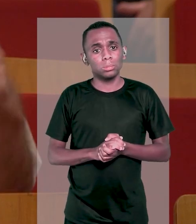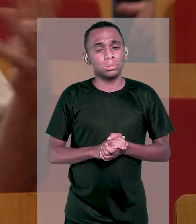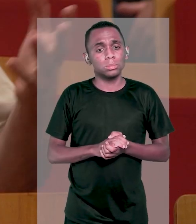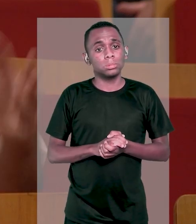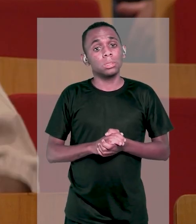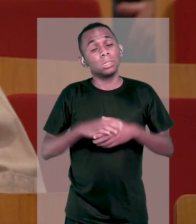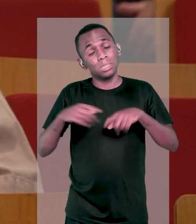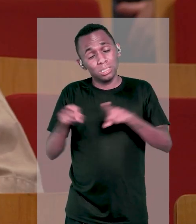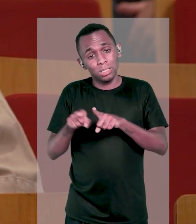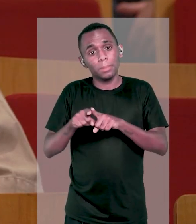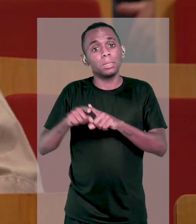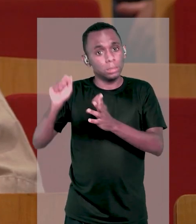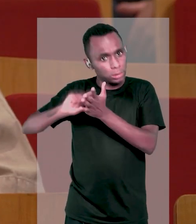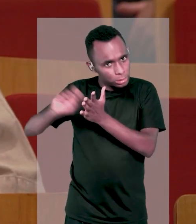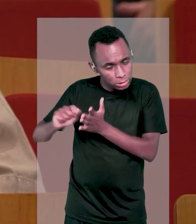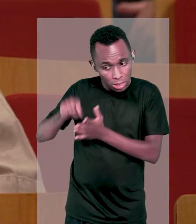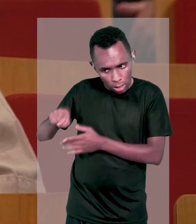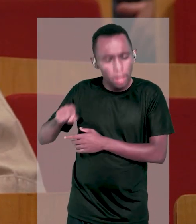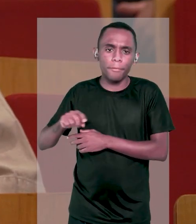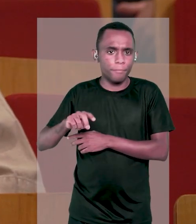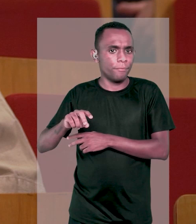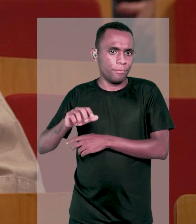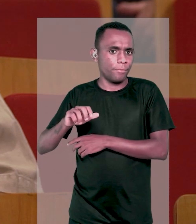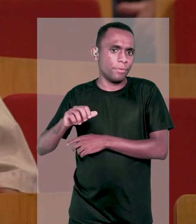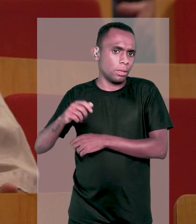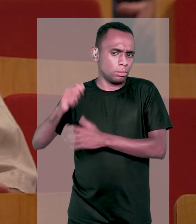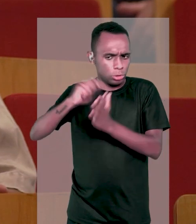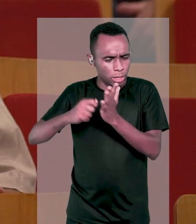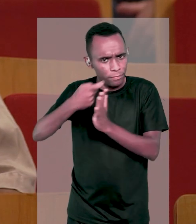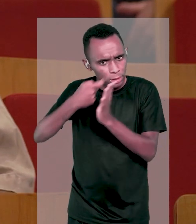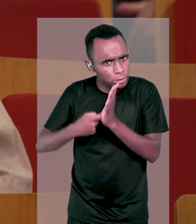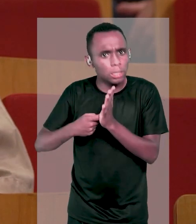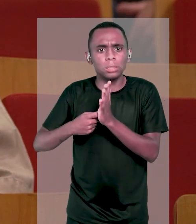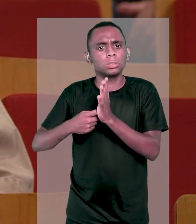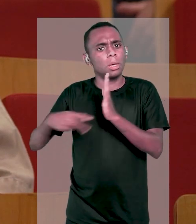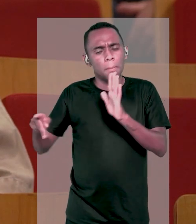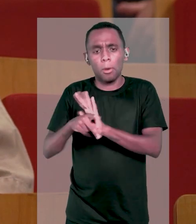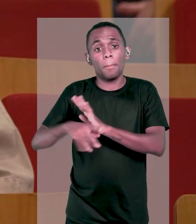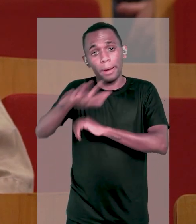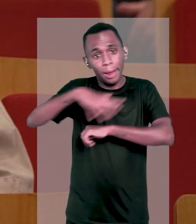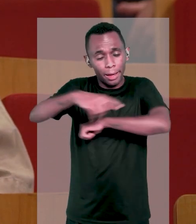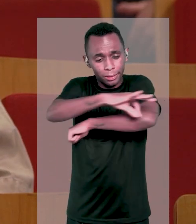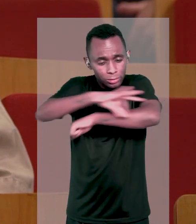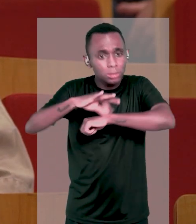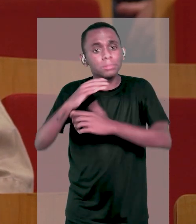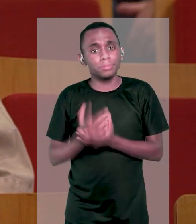que a partir dessa teoria do povo Aleric que aliás escreve sobre a arquitetura escreve vários